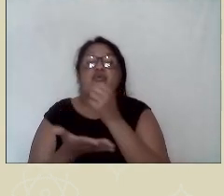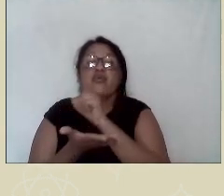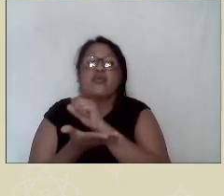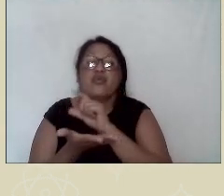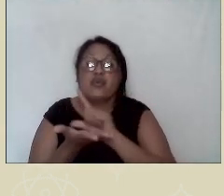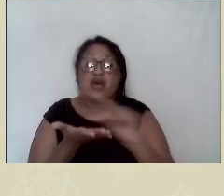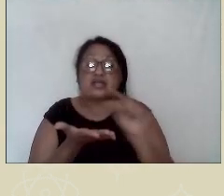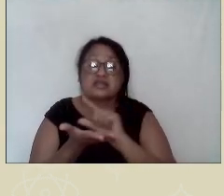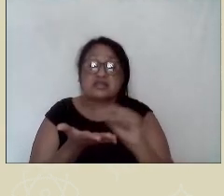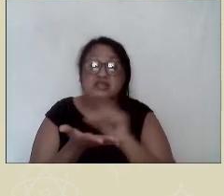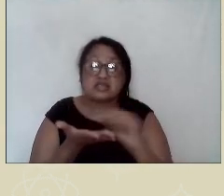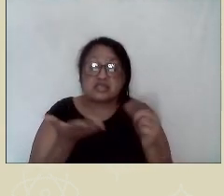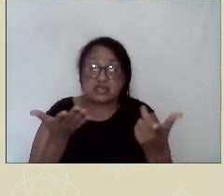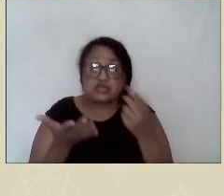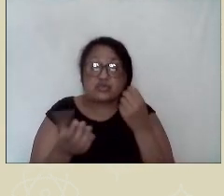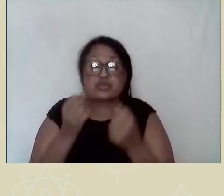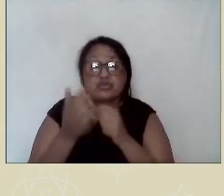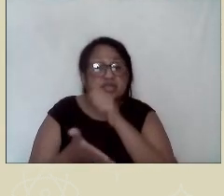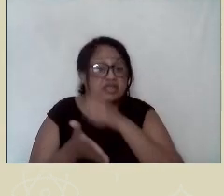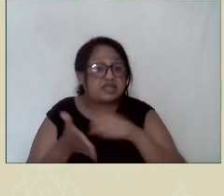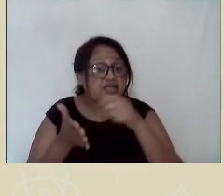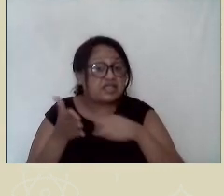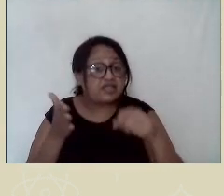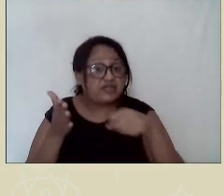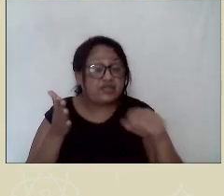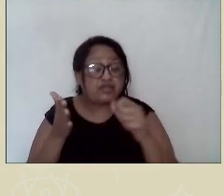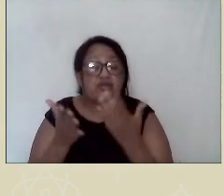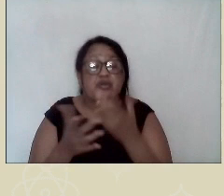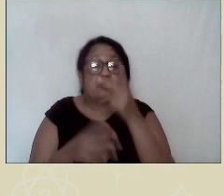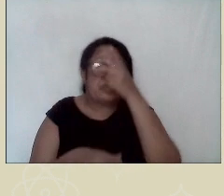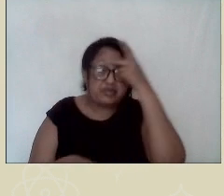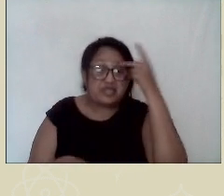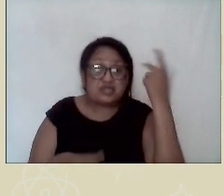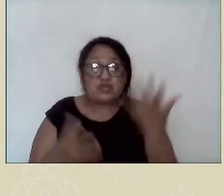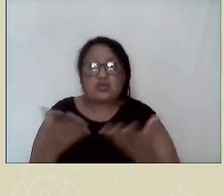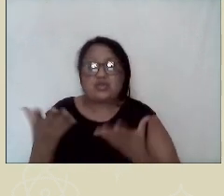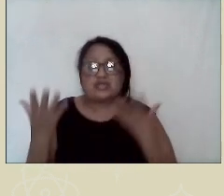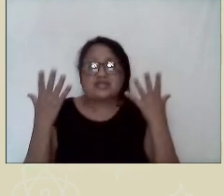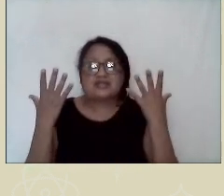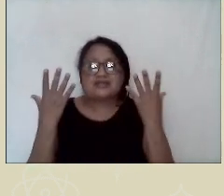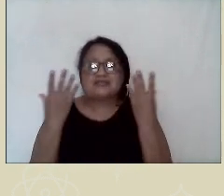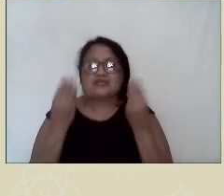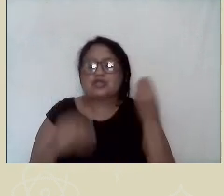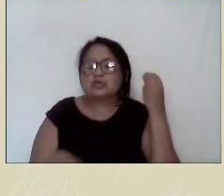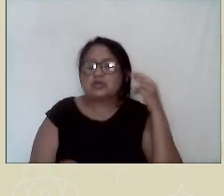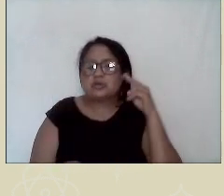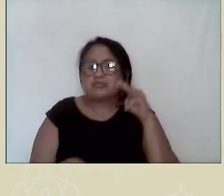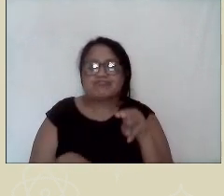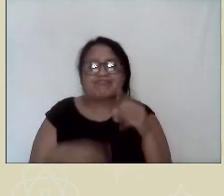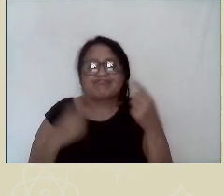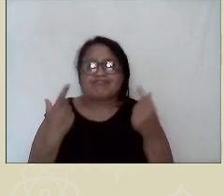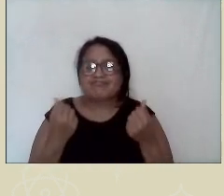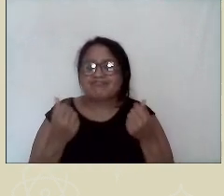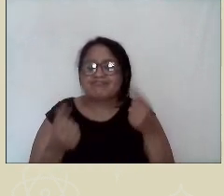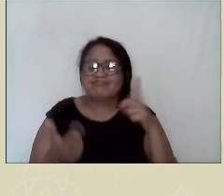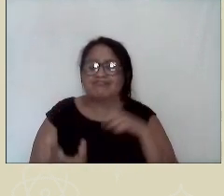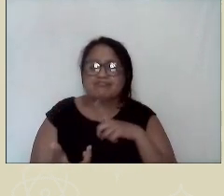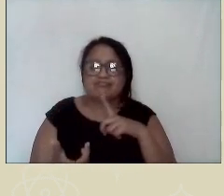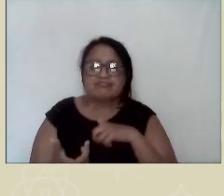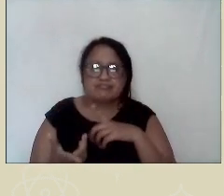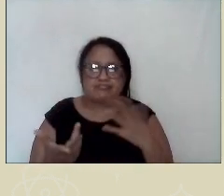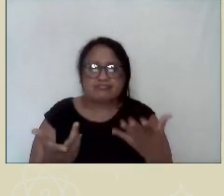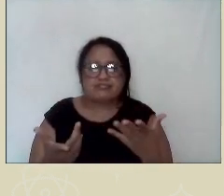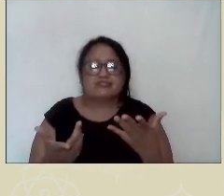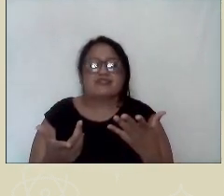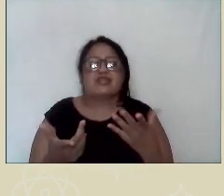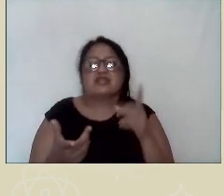se trata de pessoas que dirigem organizações multimilionárias constituídas principalmente nos Estados Unidos com até